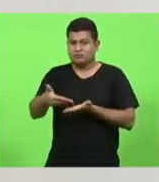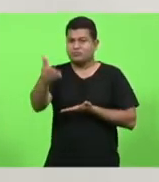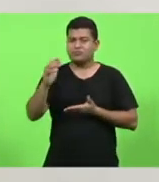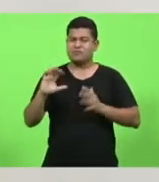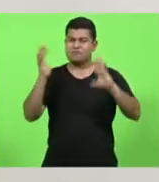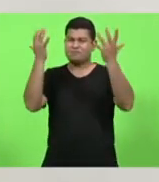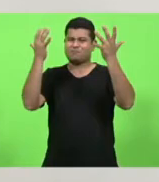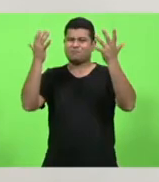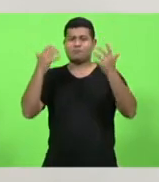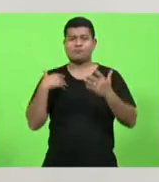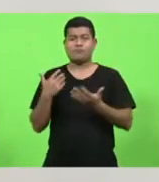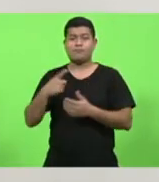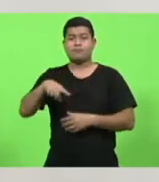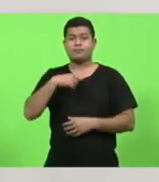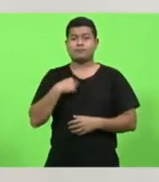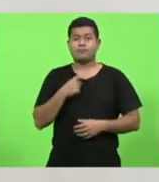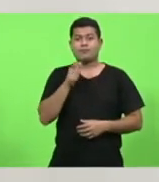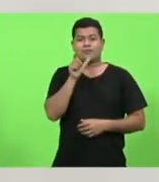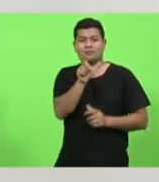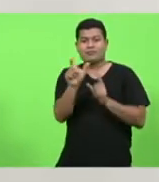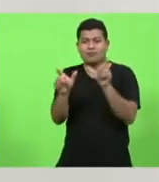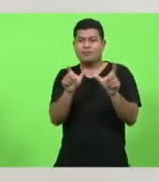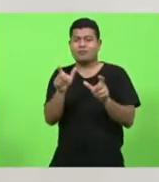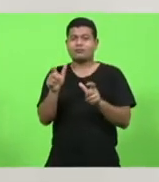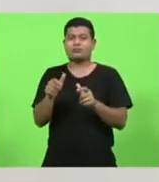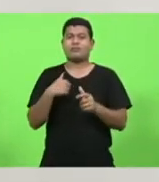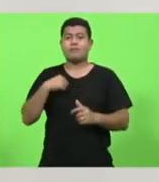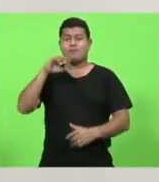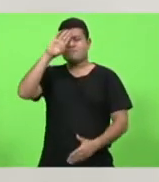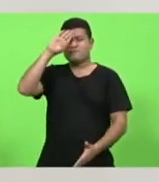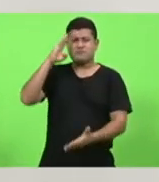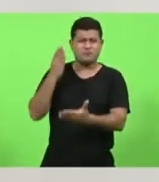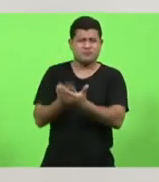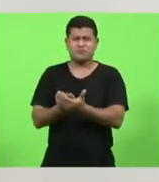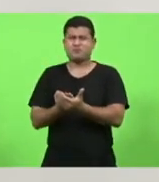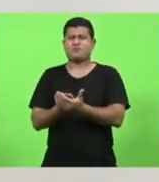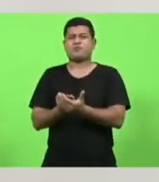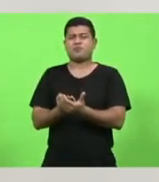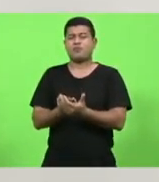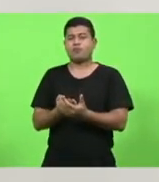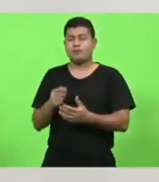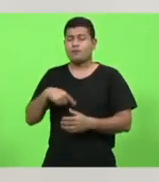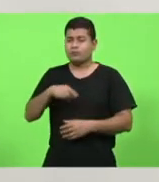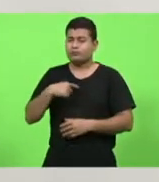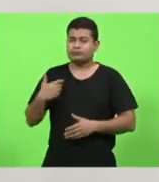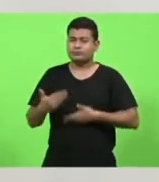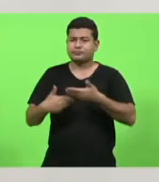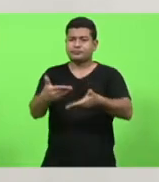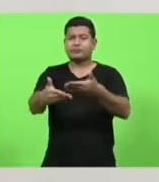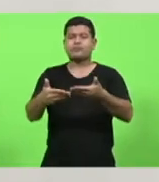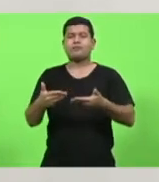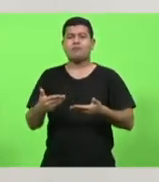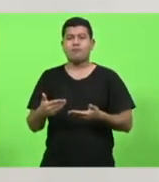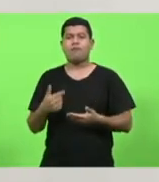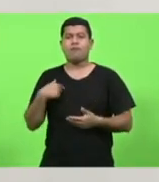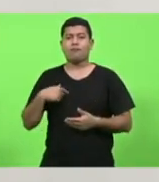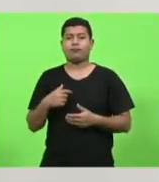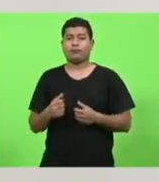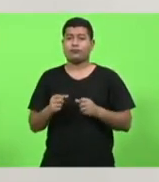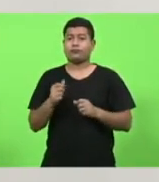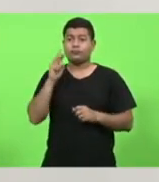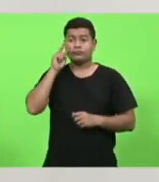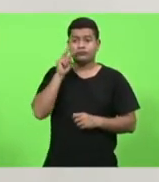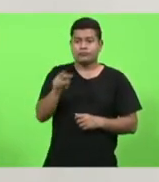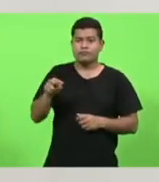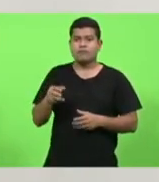têm poder, então a gente profere sempre palavras com fé, que nós vamos conseguir, nós vamos avançar e não vamos cessar até que a gente veja o